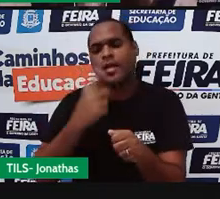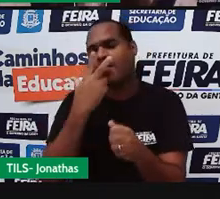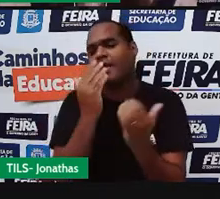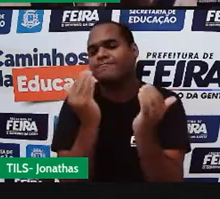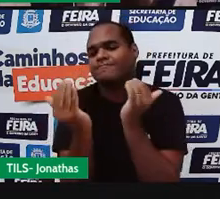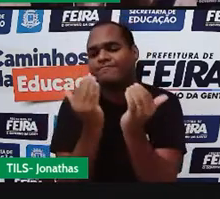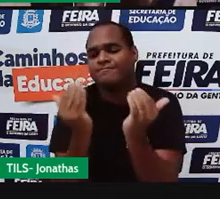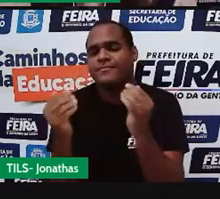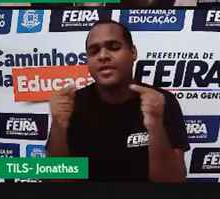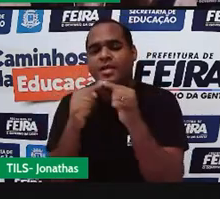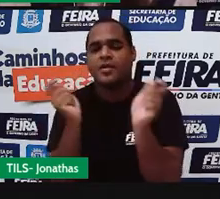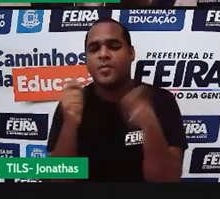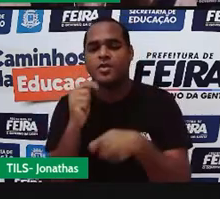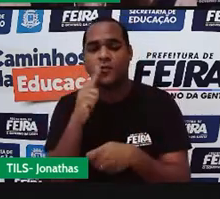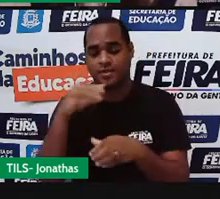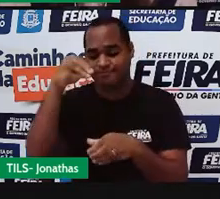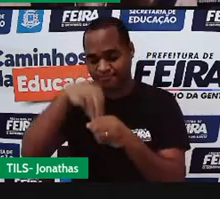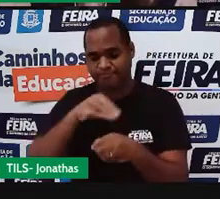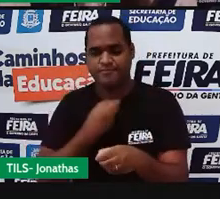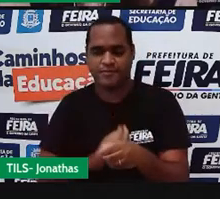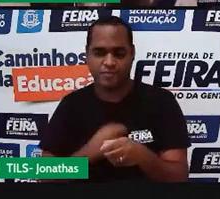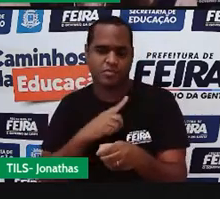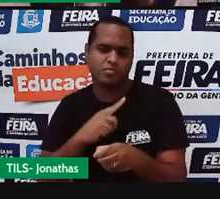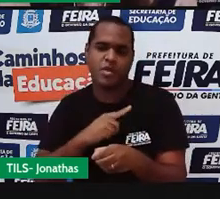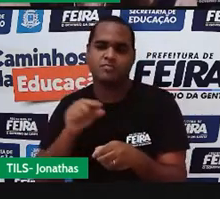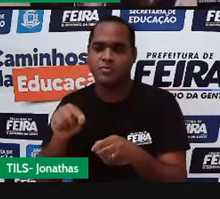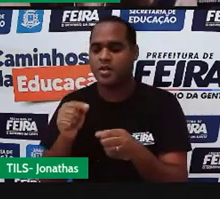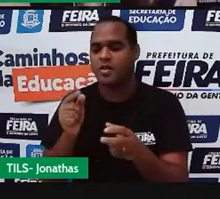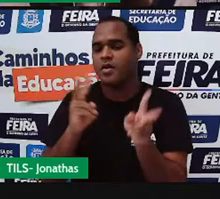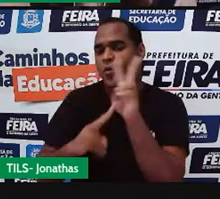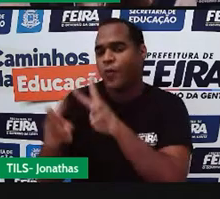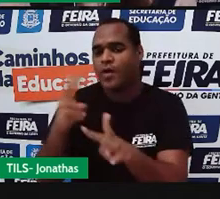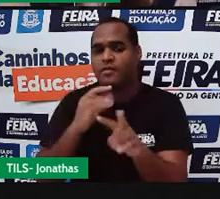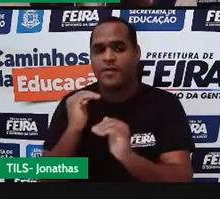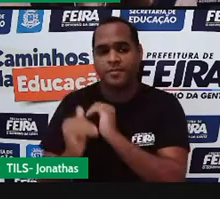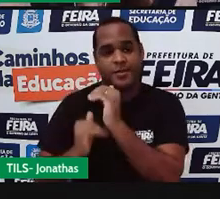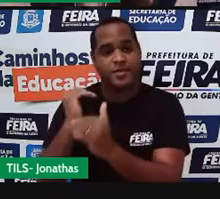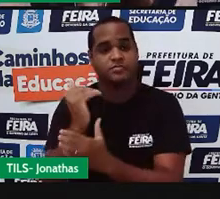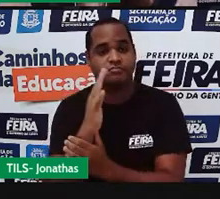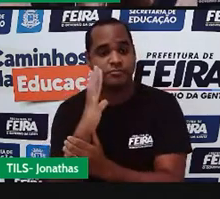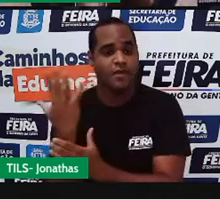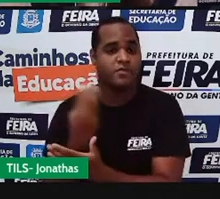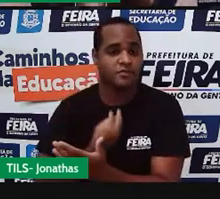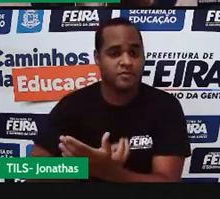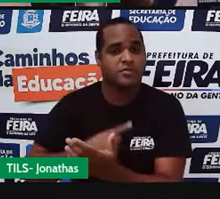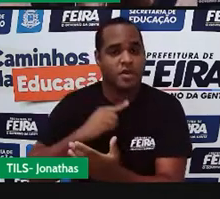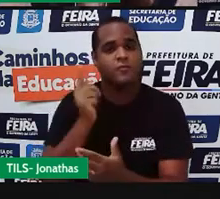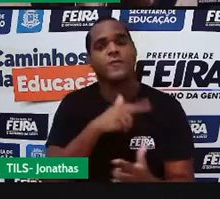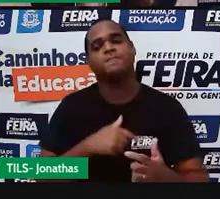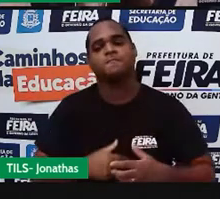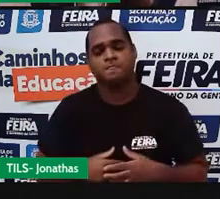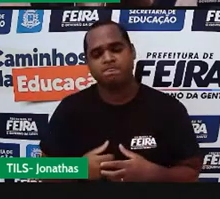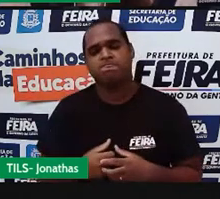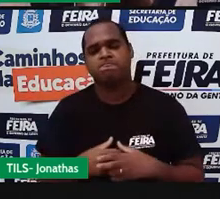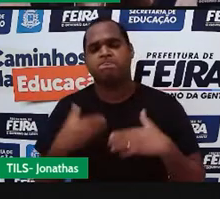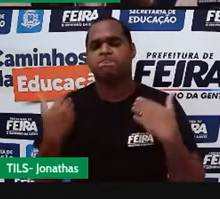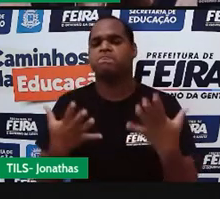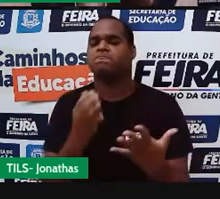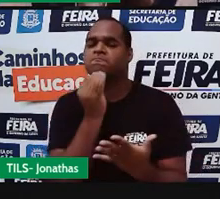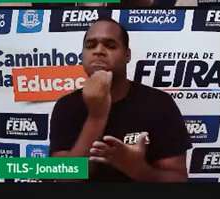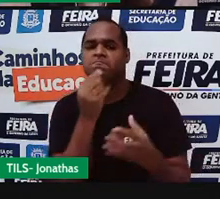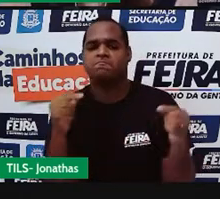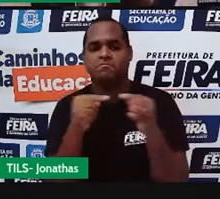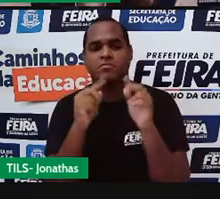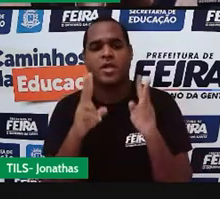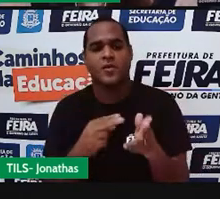é possível manter a temperatura EA umidade adequadas para favorecer o desenvolvimento das plantas esse